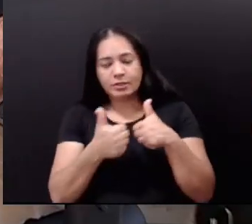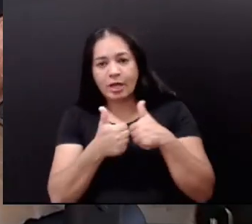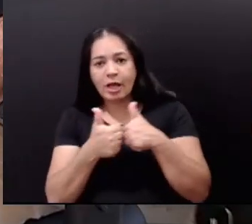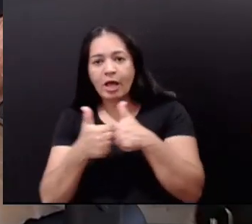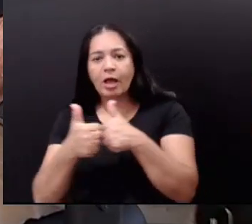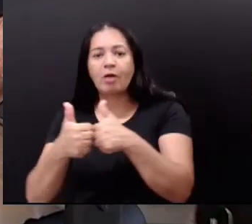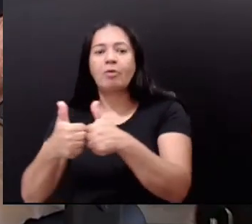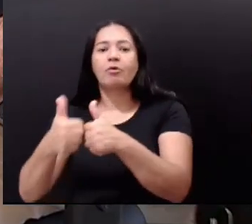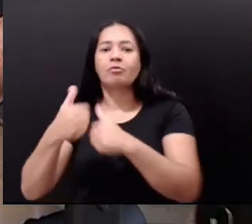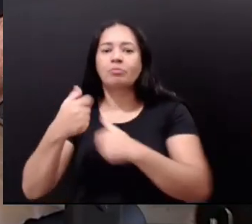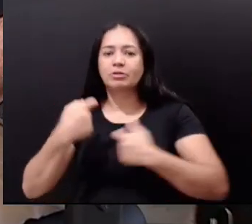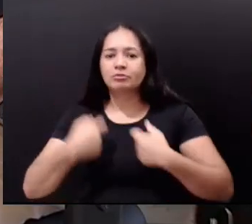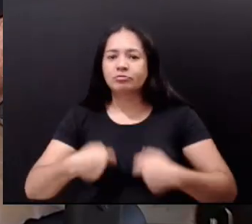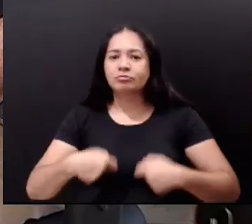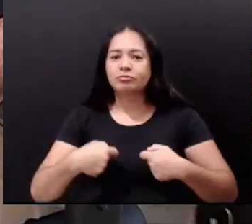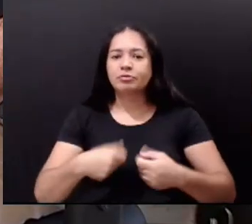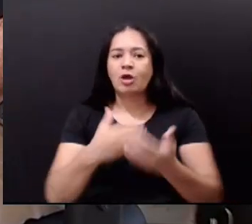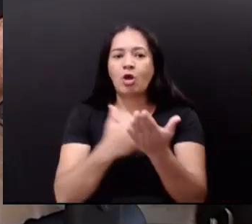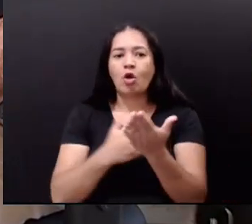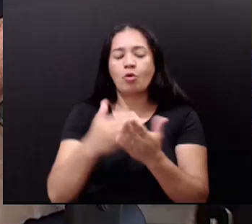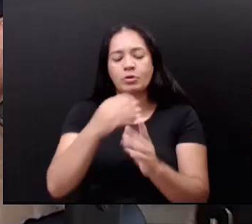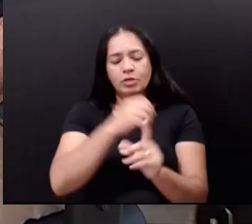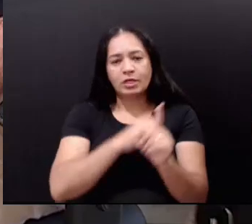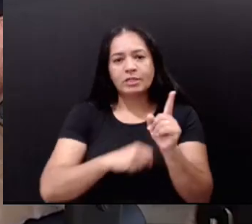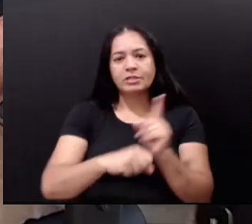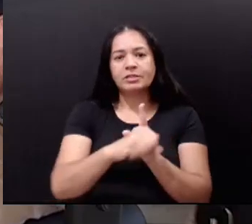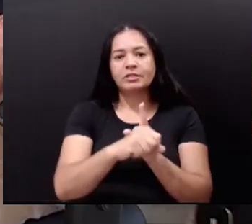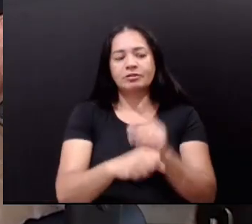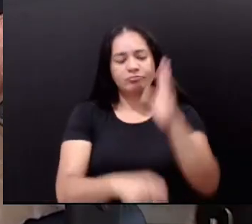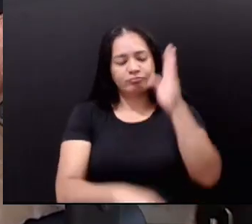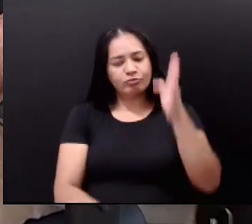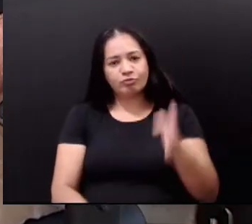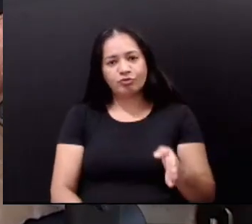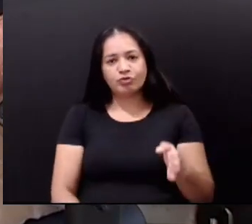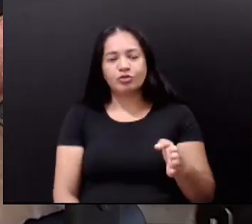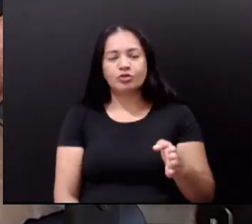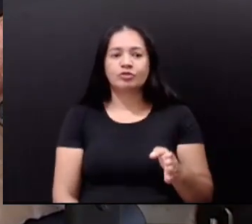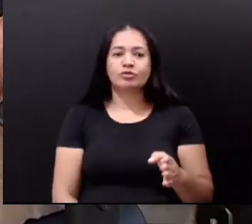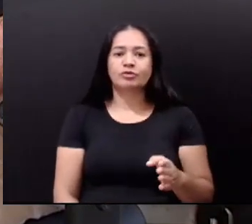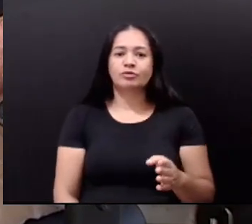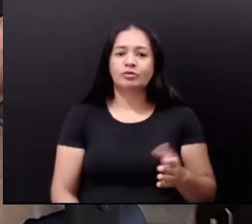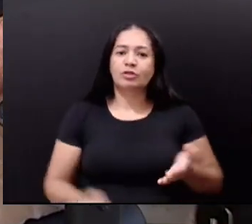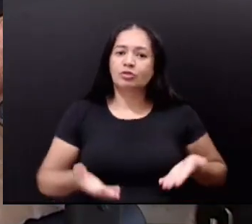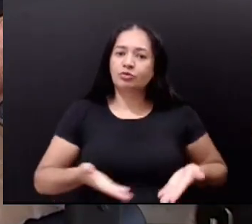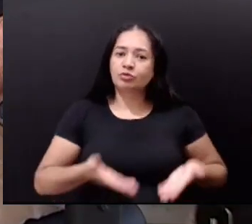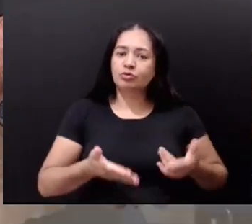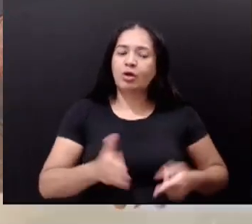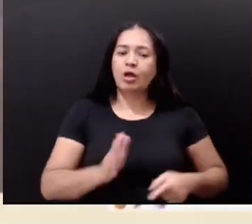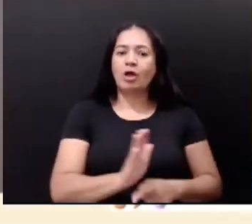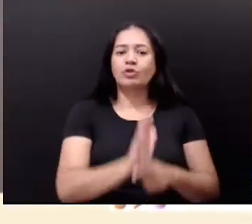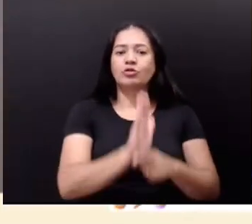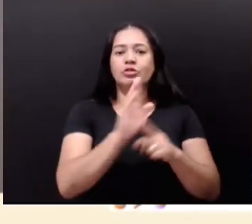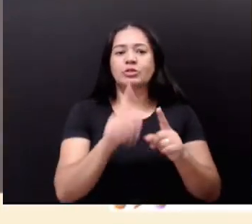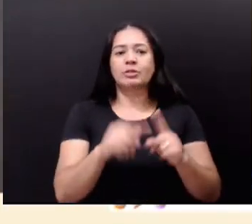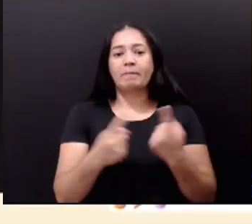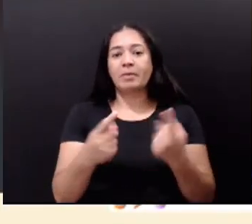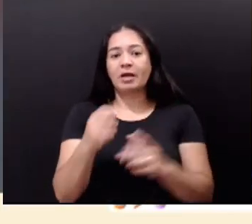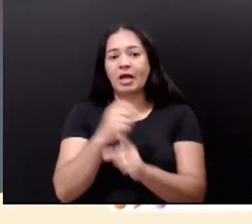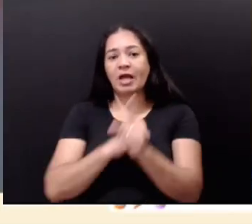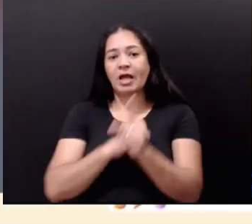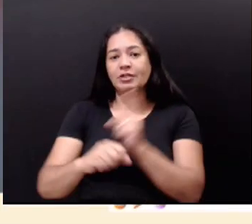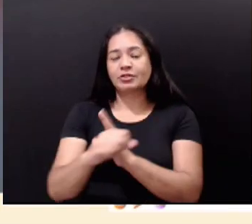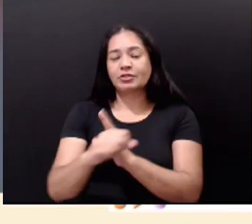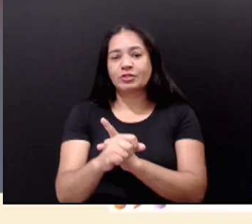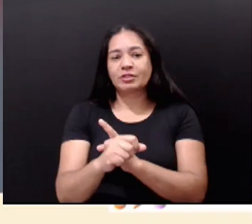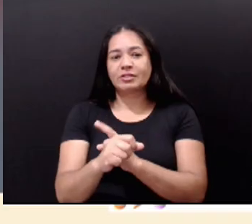começou com um assistencialismo mais direto ali, né? Suprindo as necessidades. Mas a sociedade fica mais complexa, né?